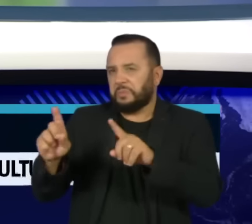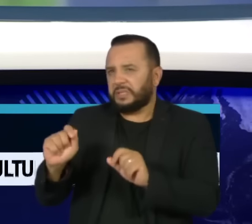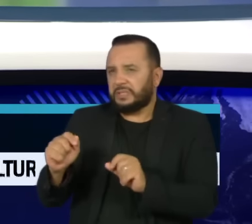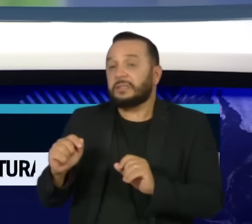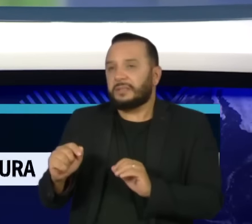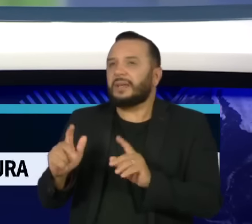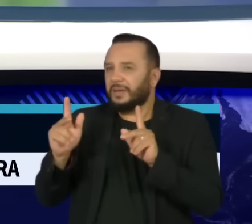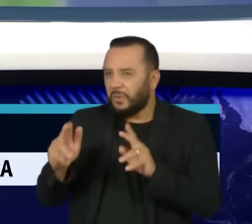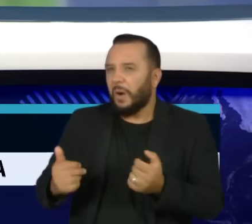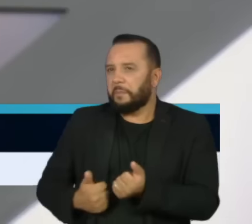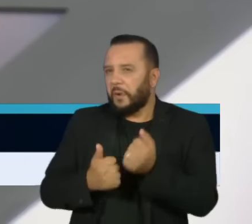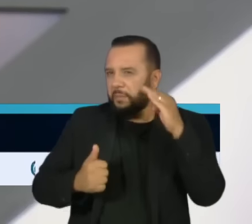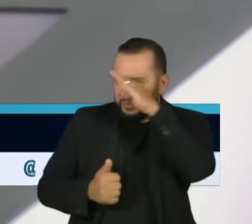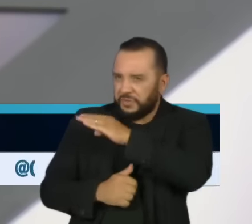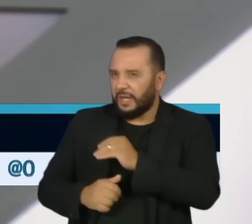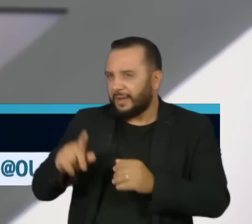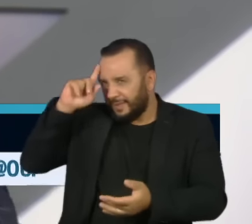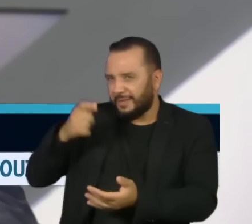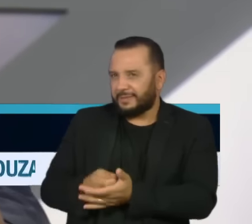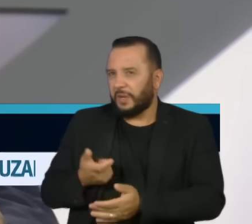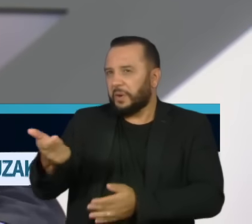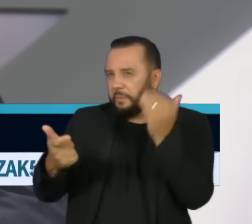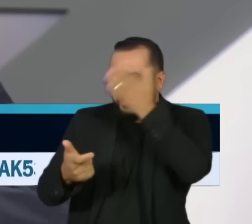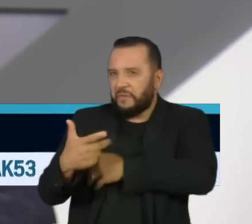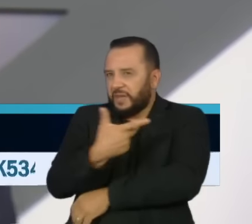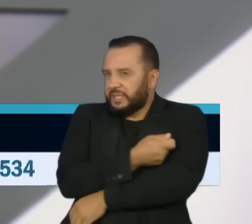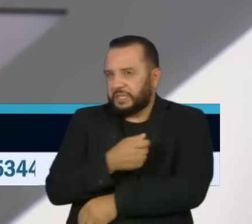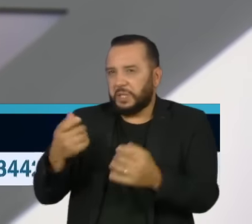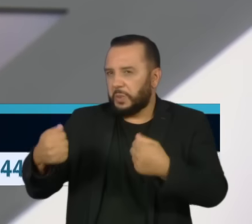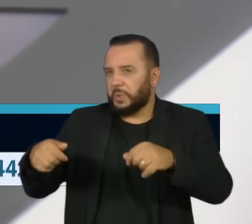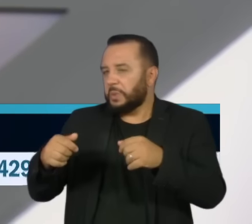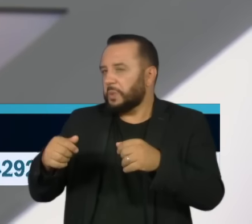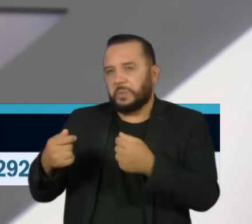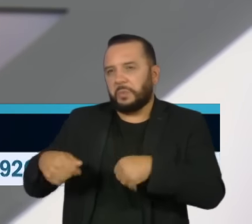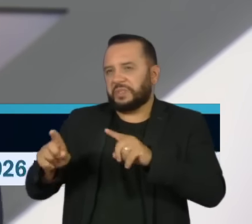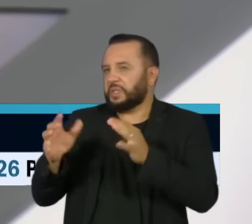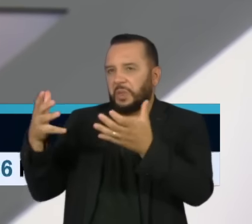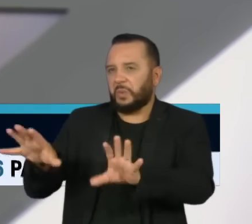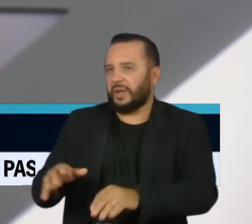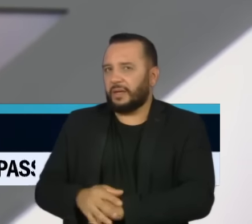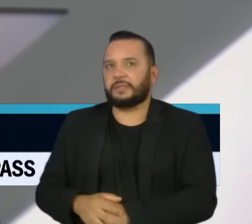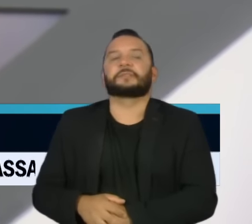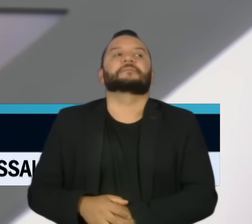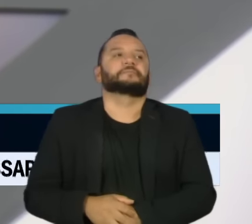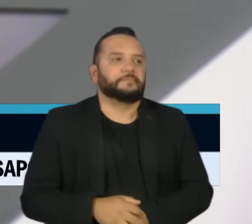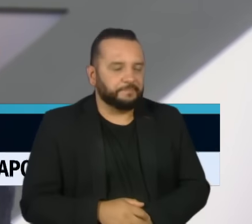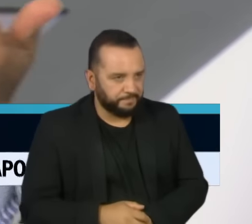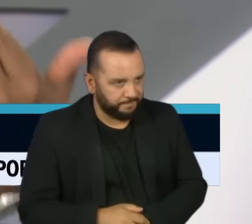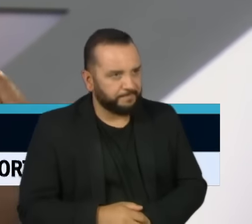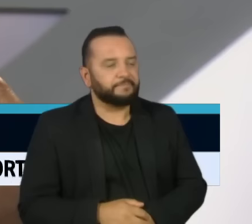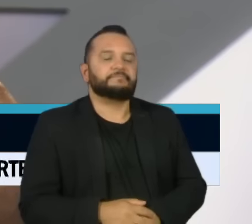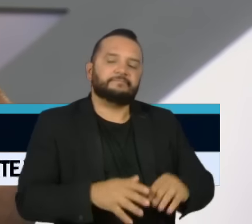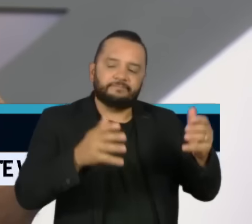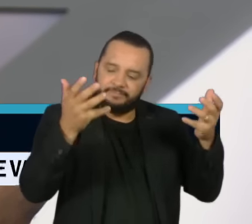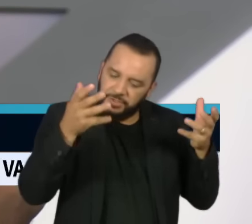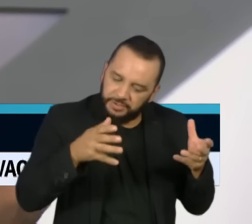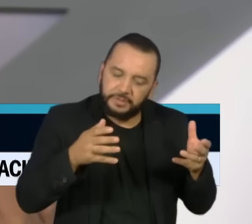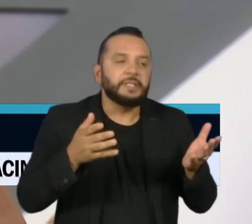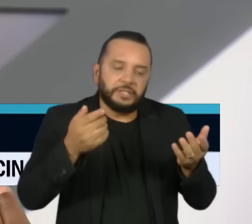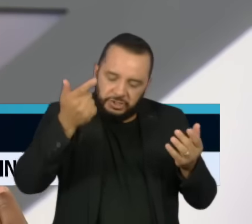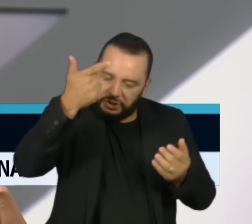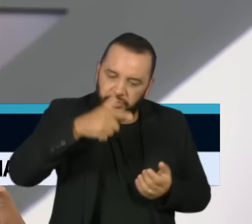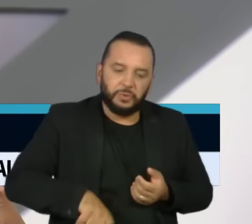barriga essa decisão. Pois é, a gente está vendo, né, as convergências de novo devolvendo o Bolsonaro de